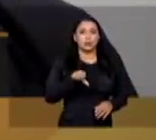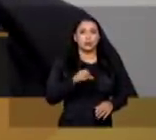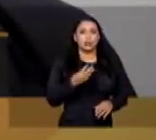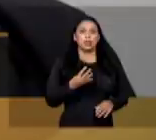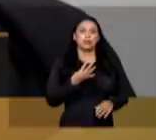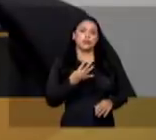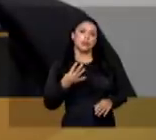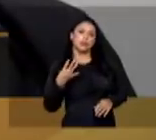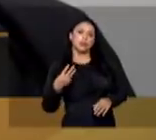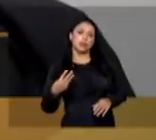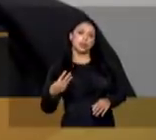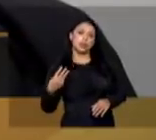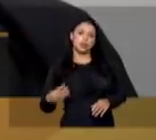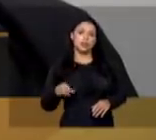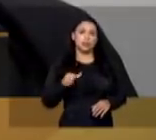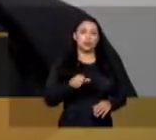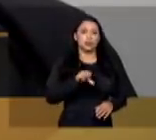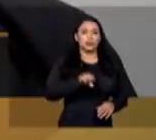193.433,